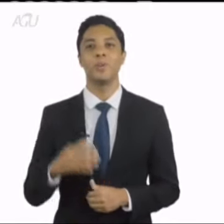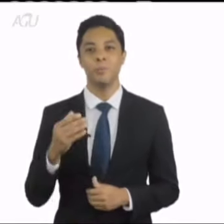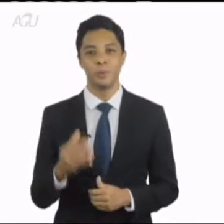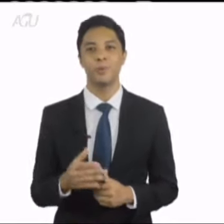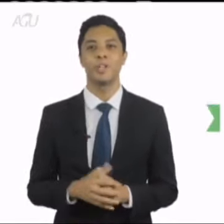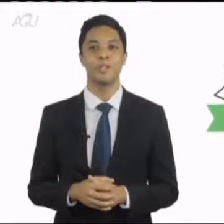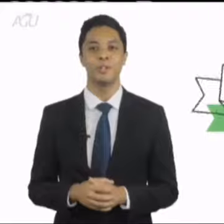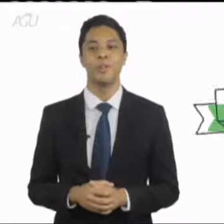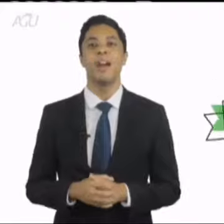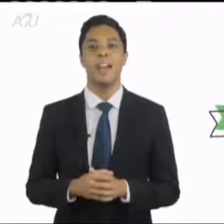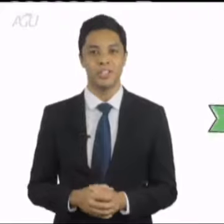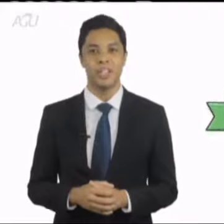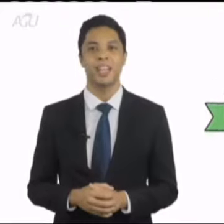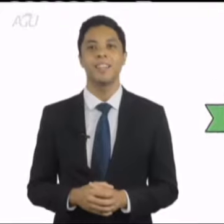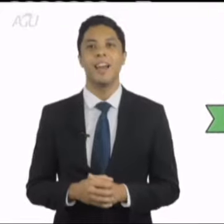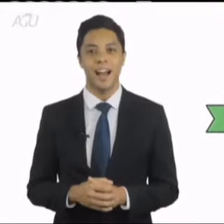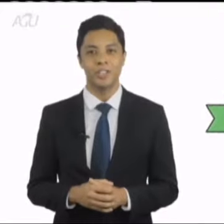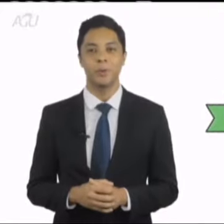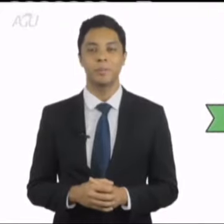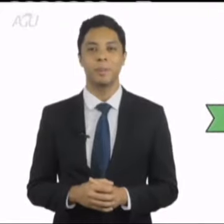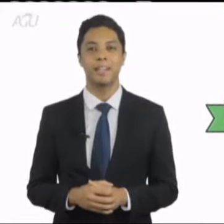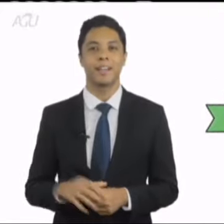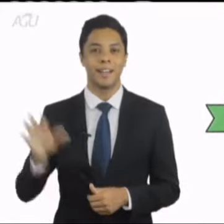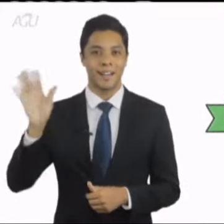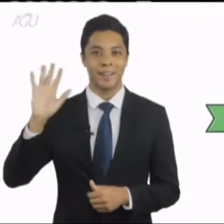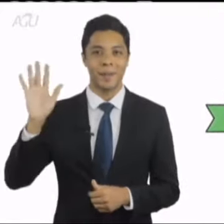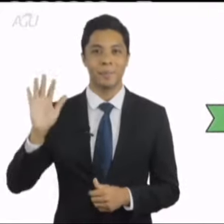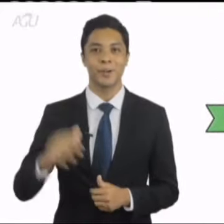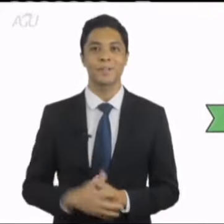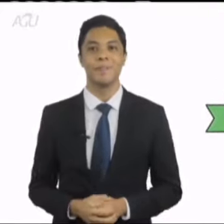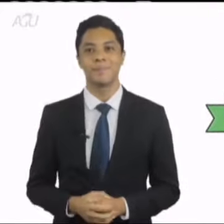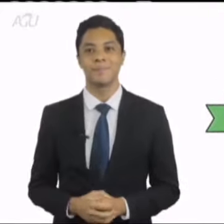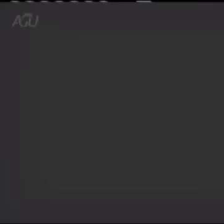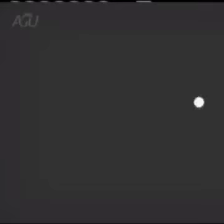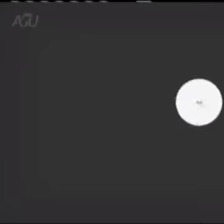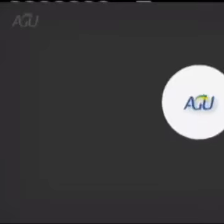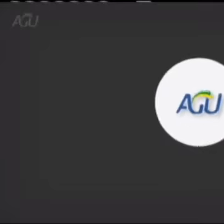e o mundo jurídico, hashtag AGU Explica. Até a próxima!